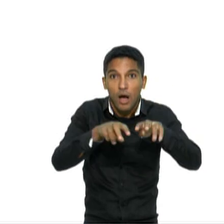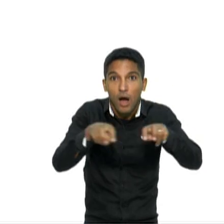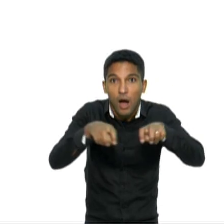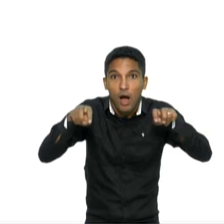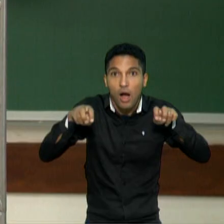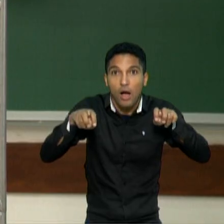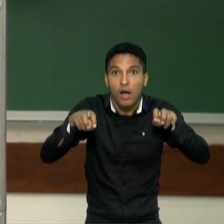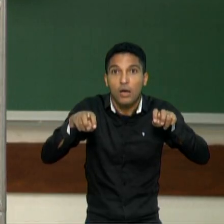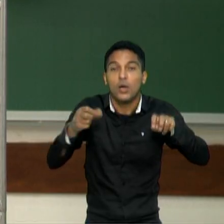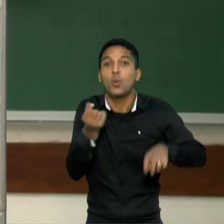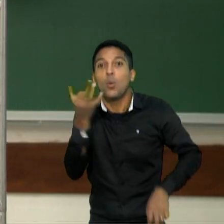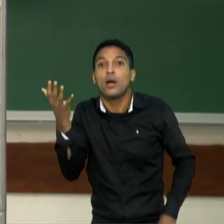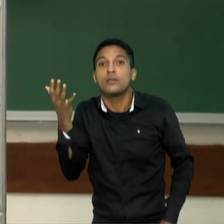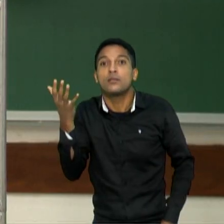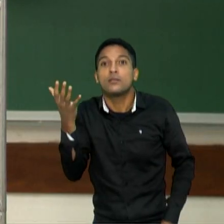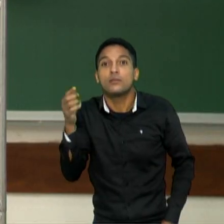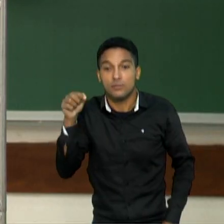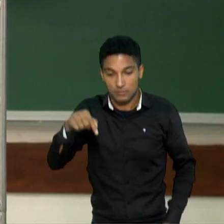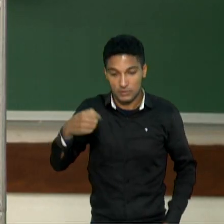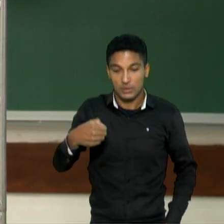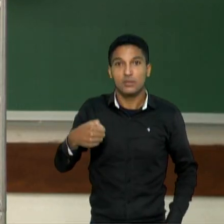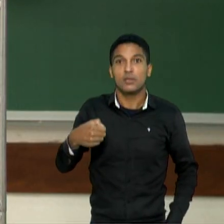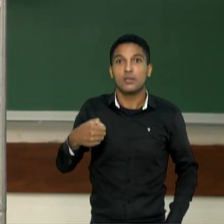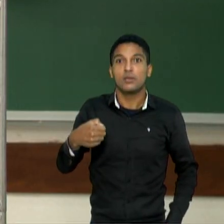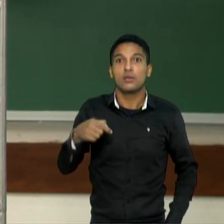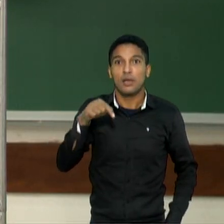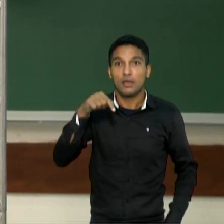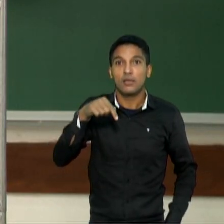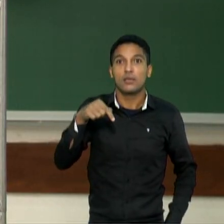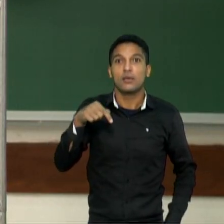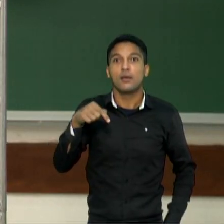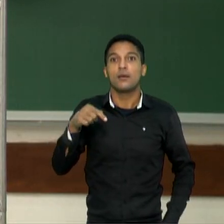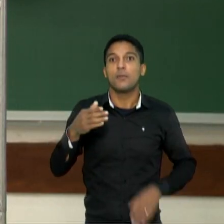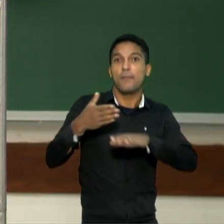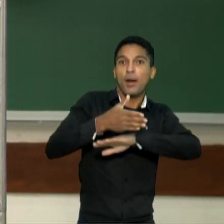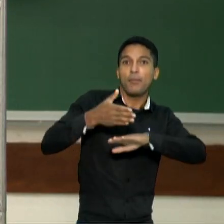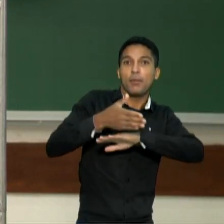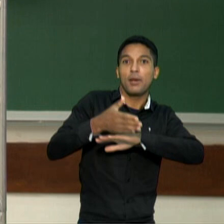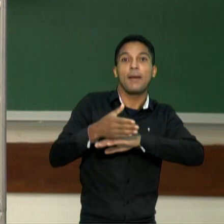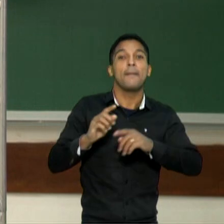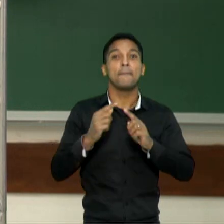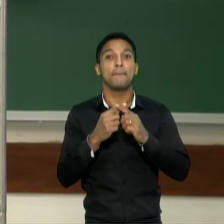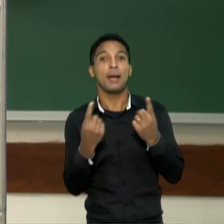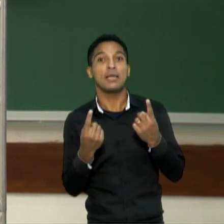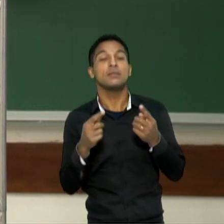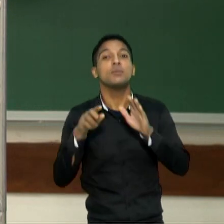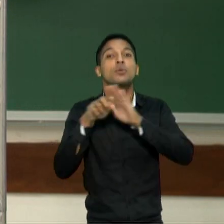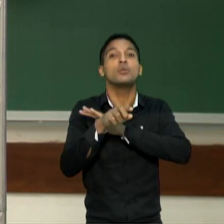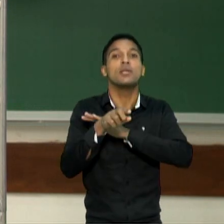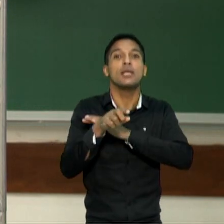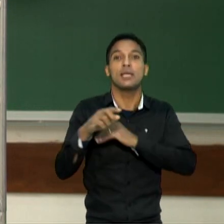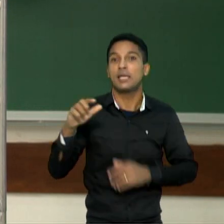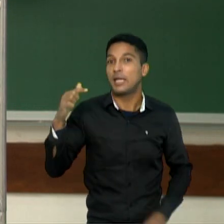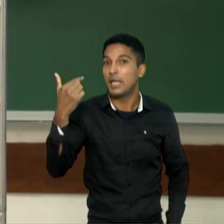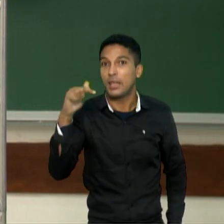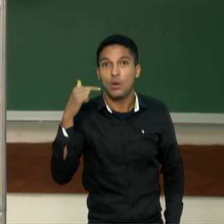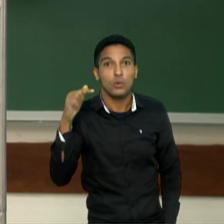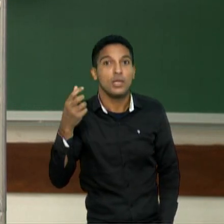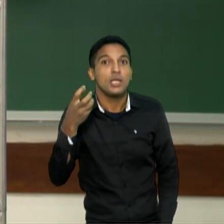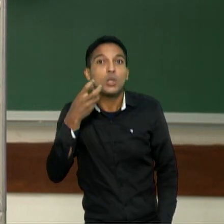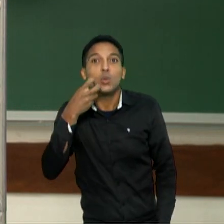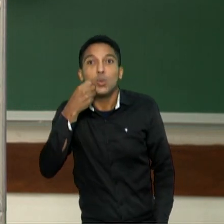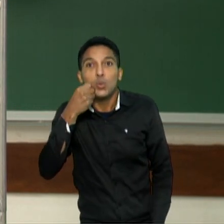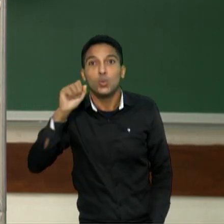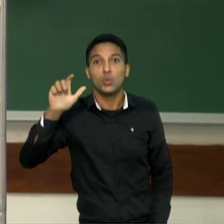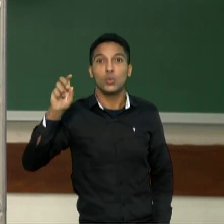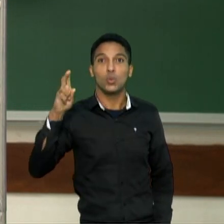que é não ter lucro nem prejuízo, né? Bom, para que não tenha lucro, né,